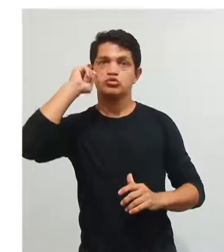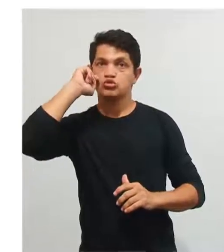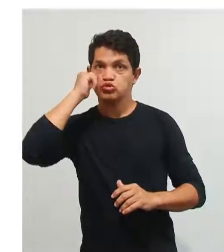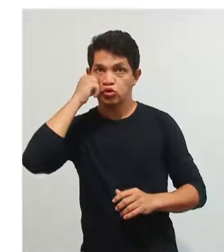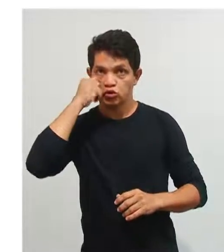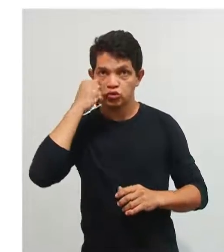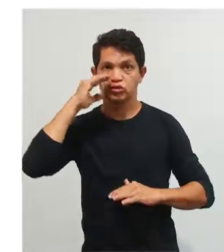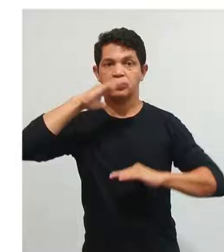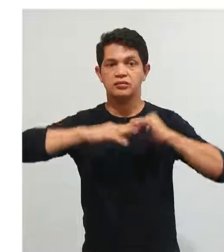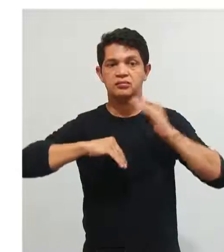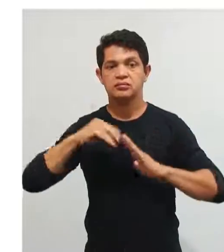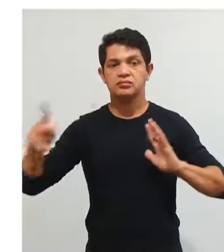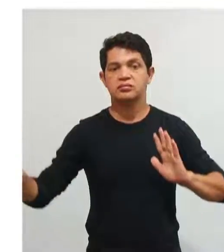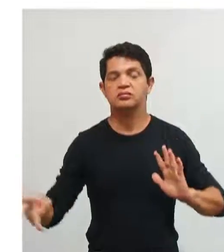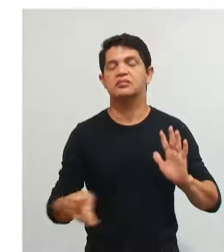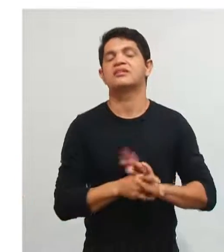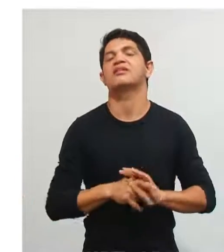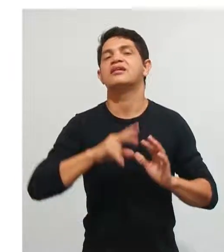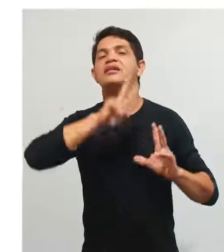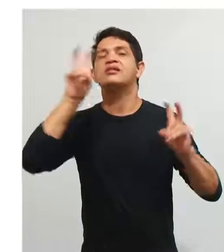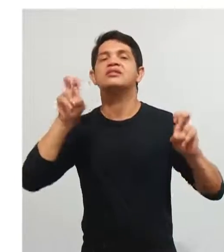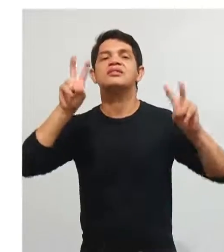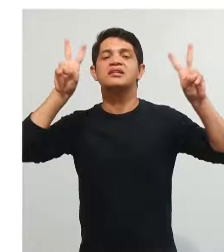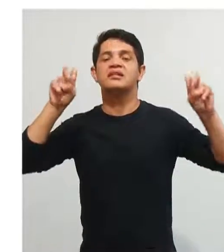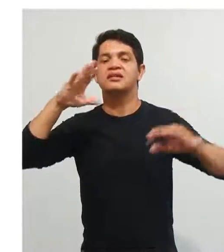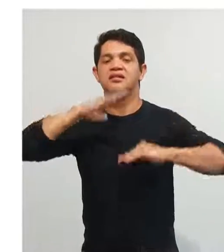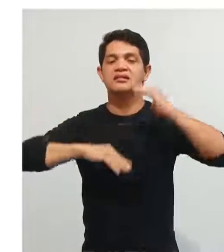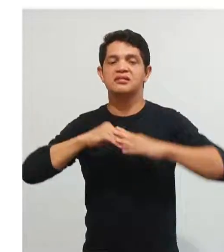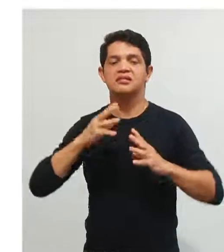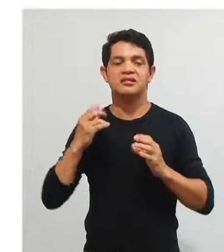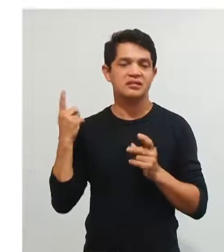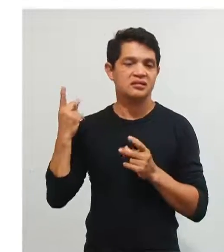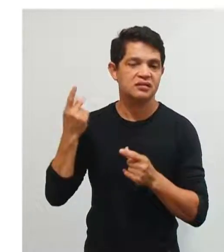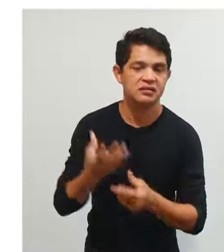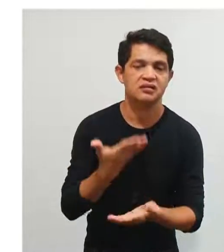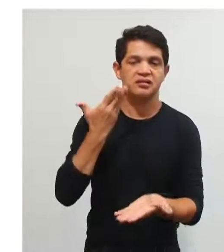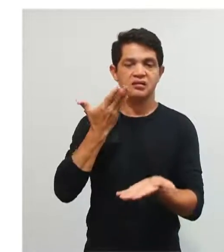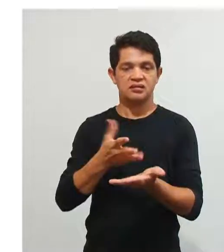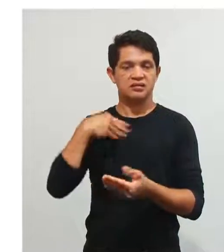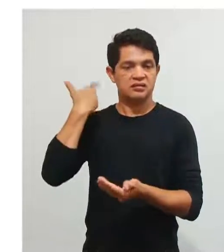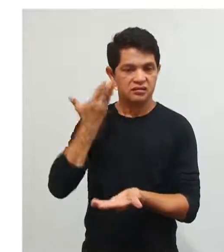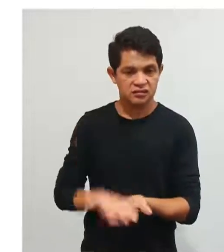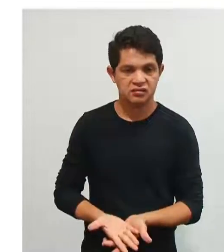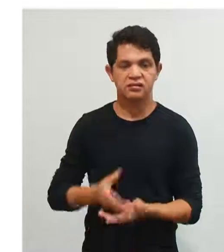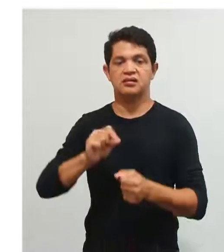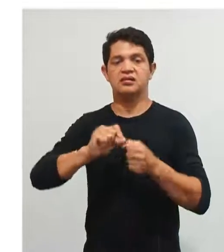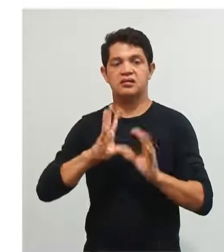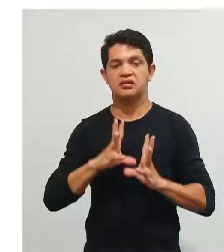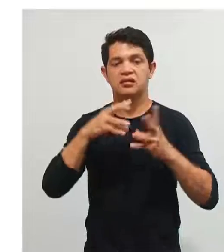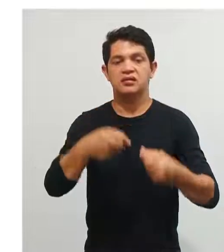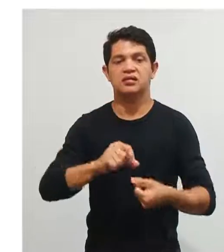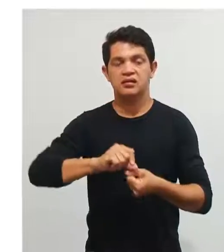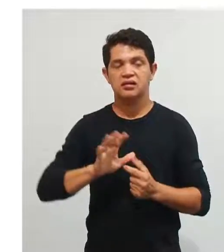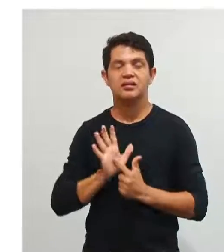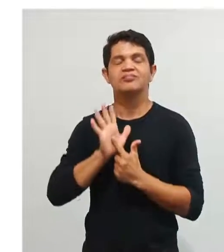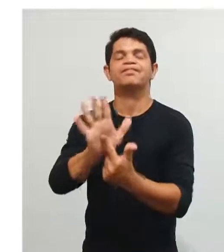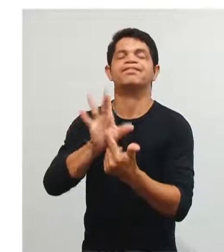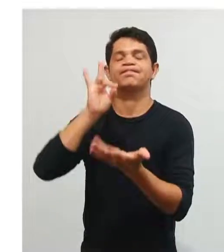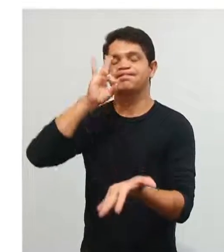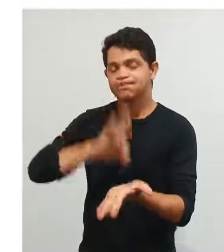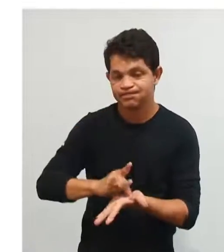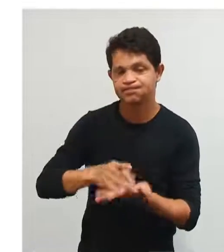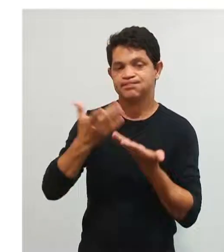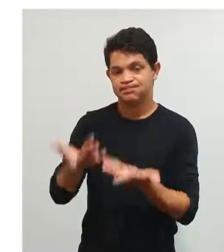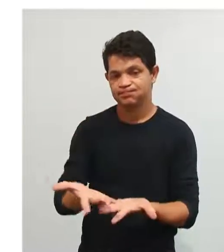para designar os bailes dos escravos realizados nas fazendas. Então, várias versões para a origem do